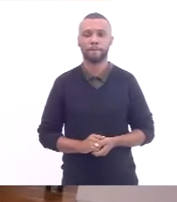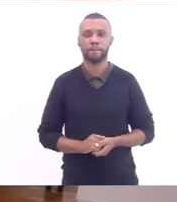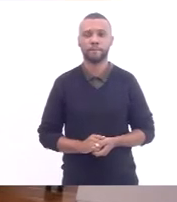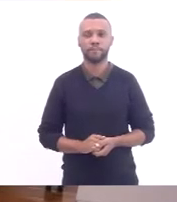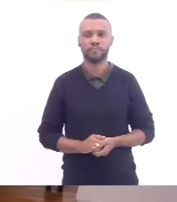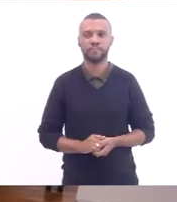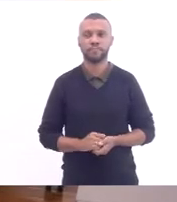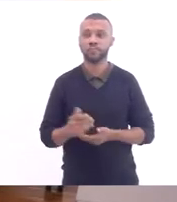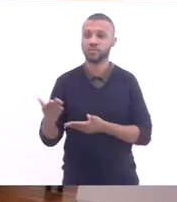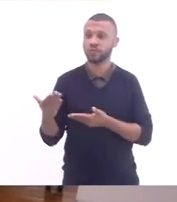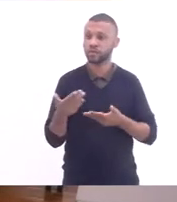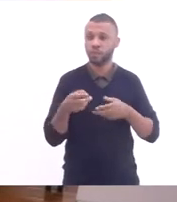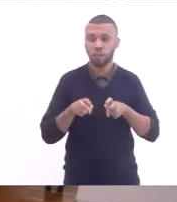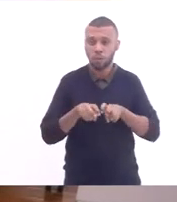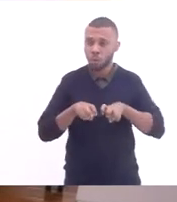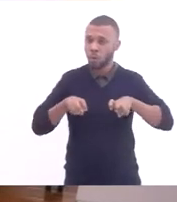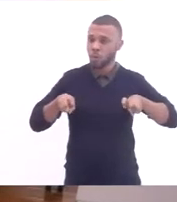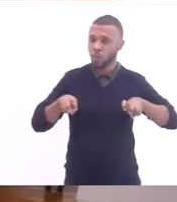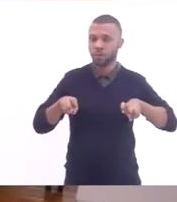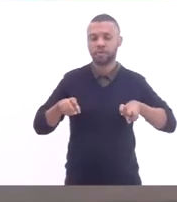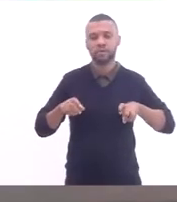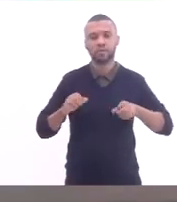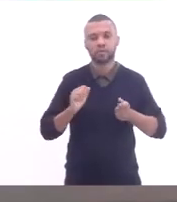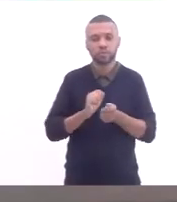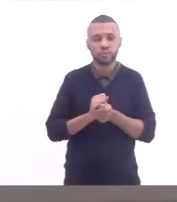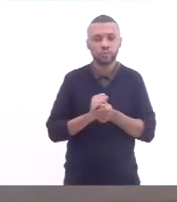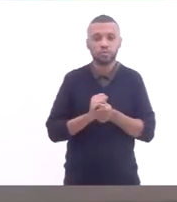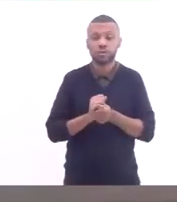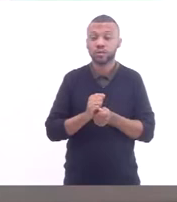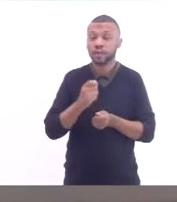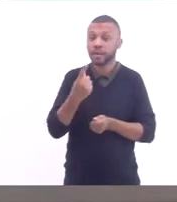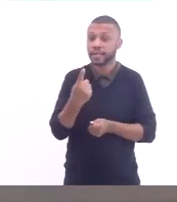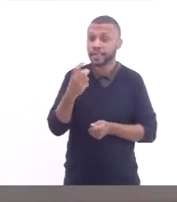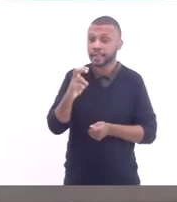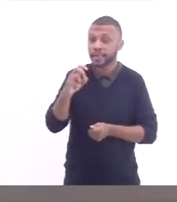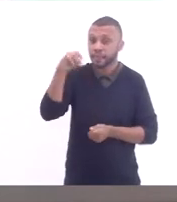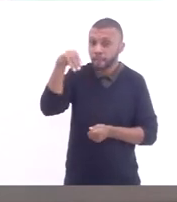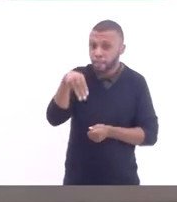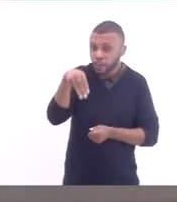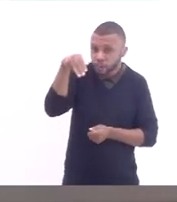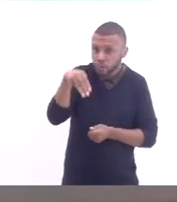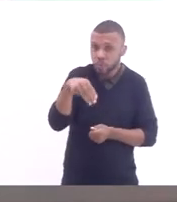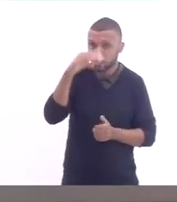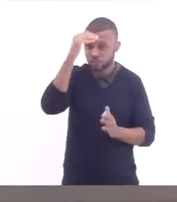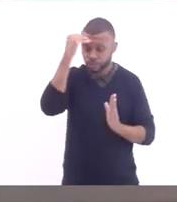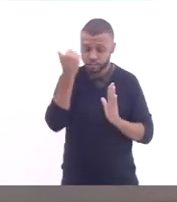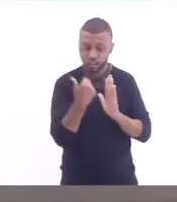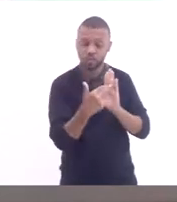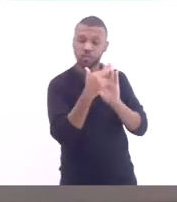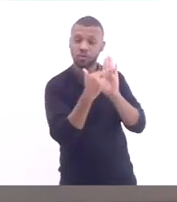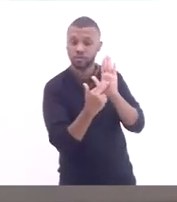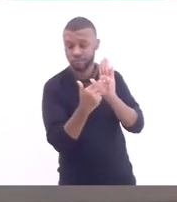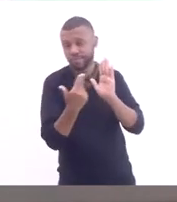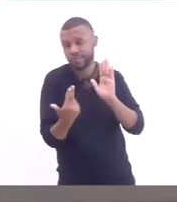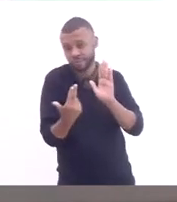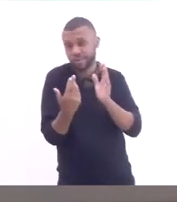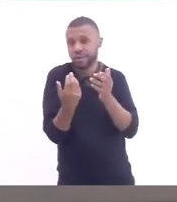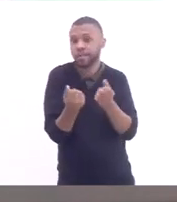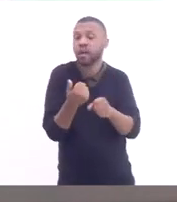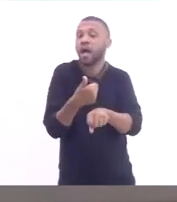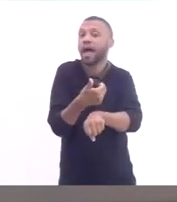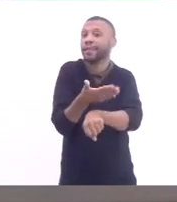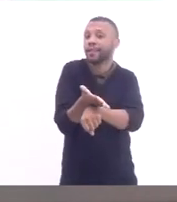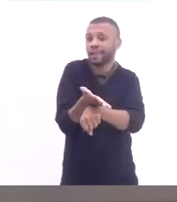Convido para fazer parte aqui da mesa, nos 15 minutos regulamentares de atraso, a